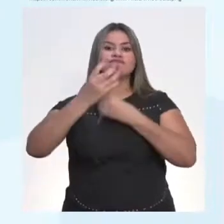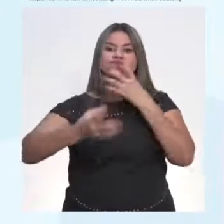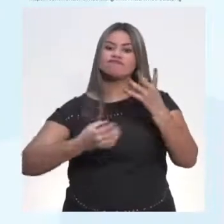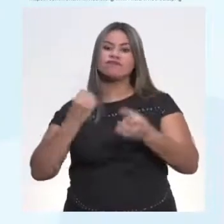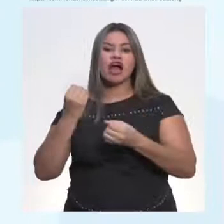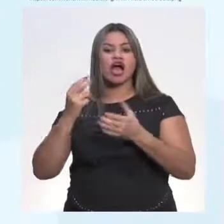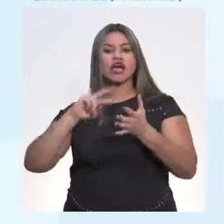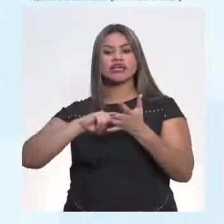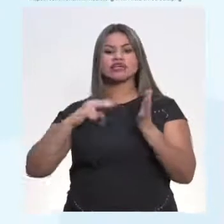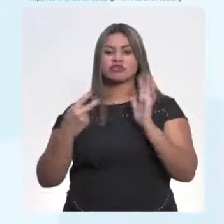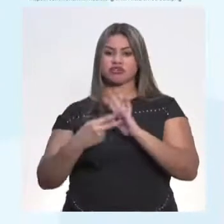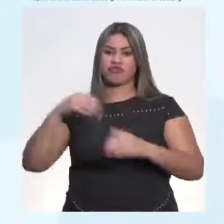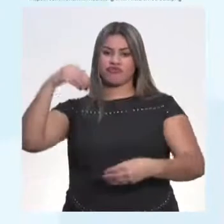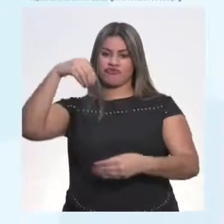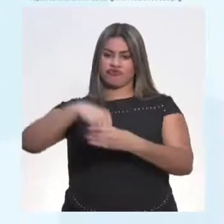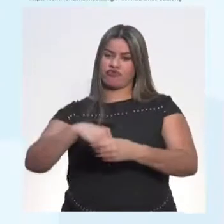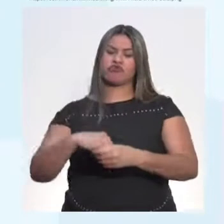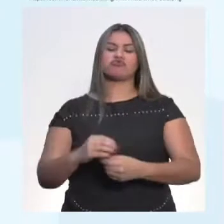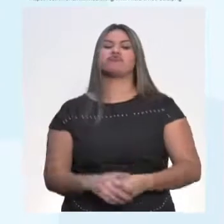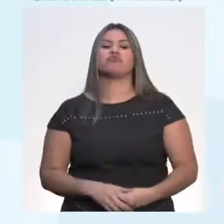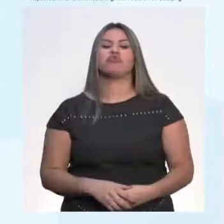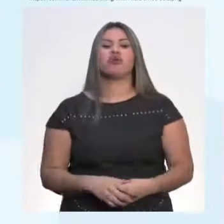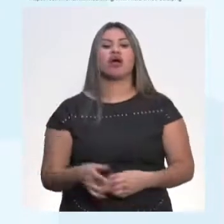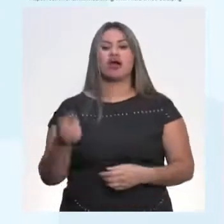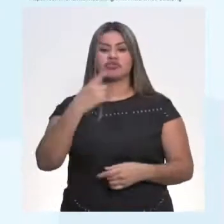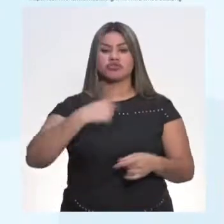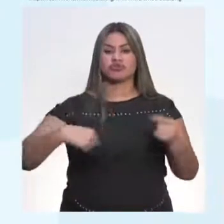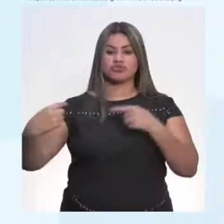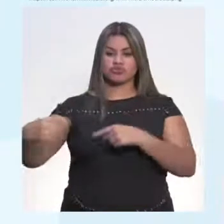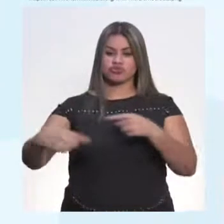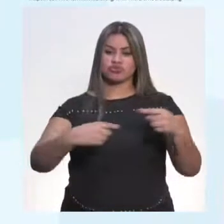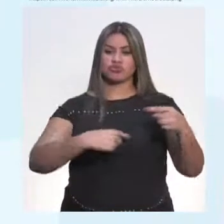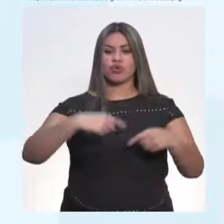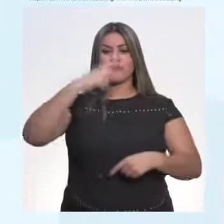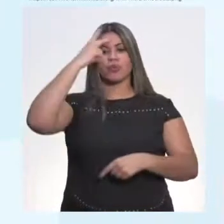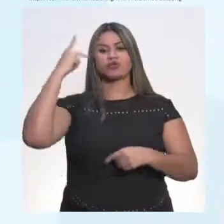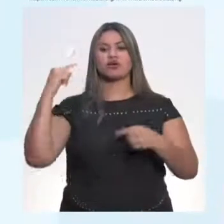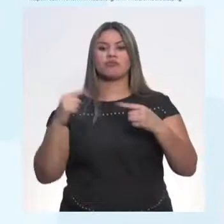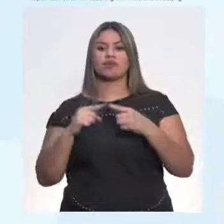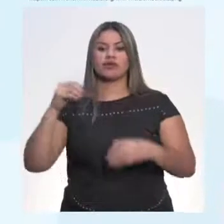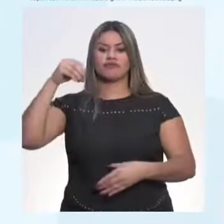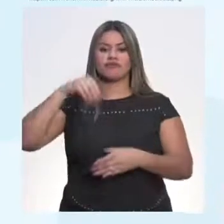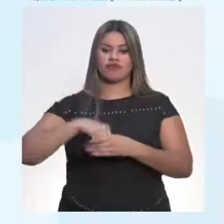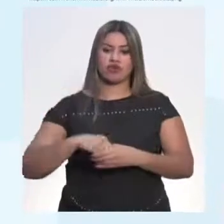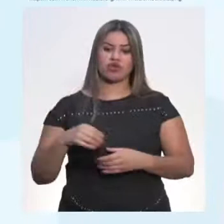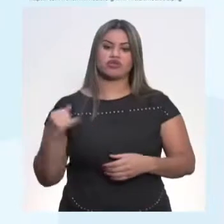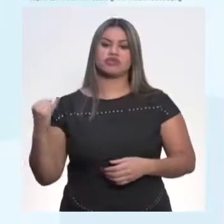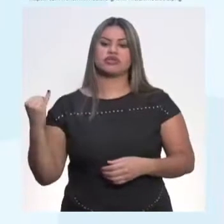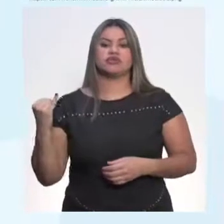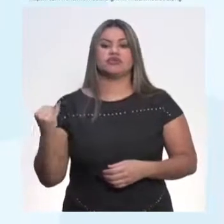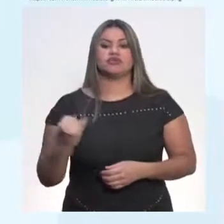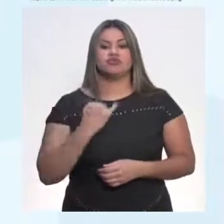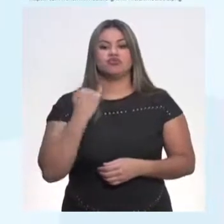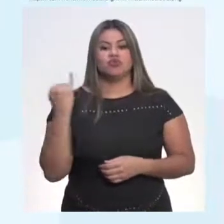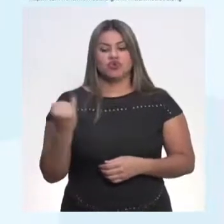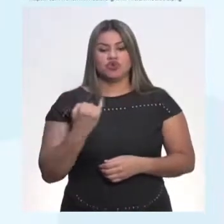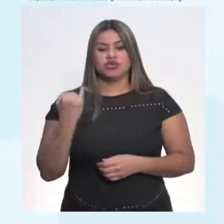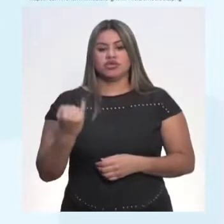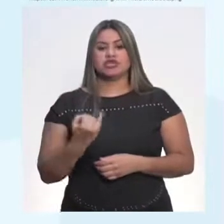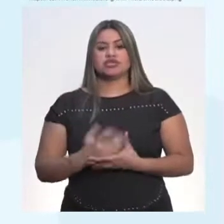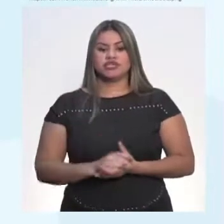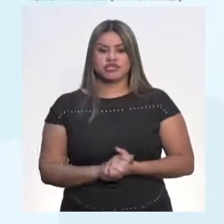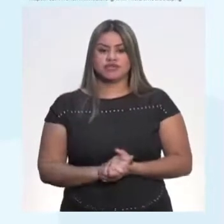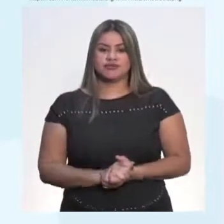nós também discutimos é que ampliaram o número de pessoas com direito ao voto Foi uma foi uma